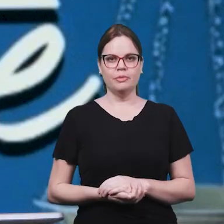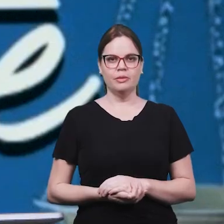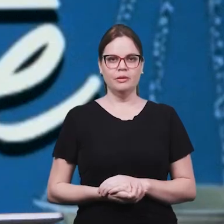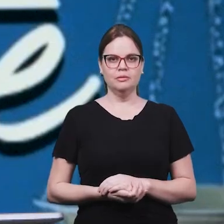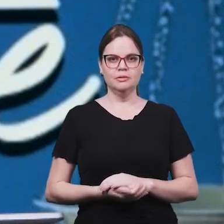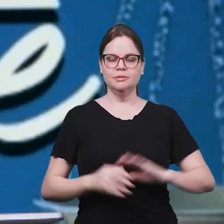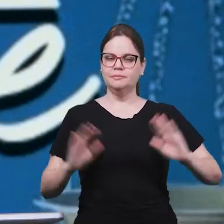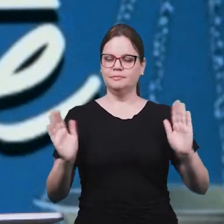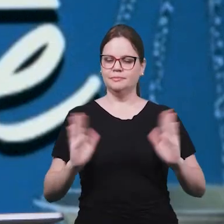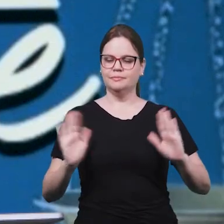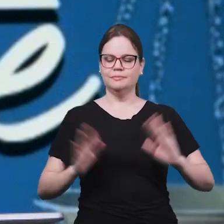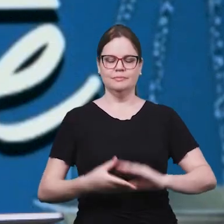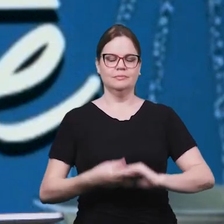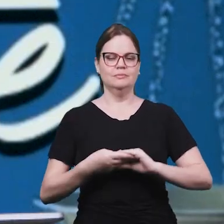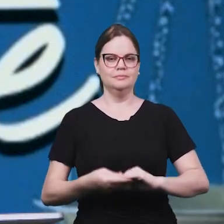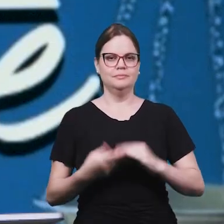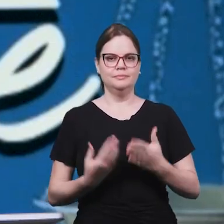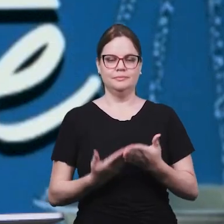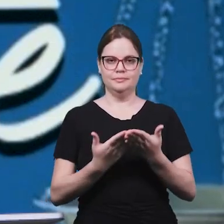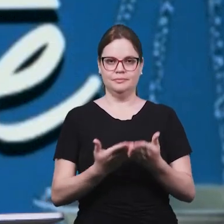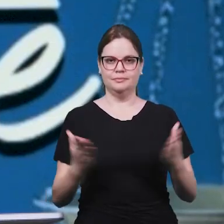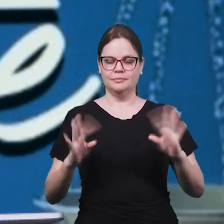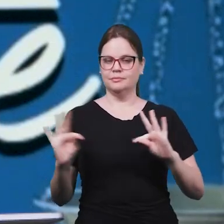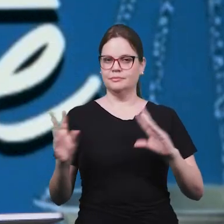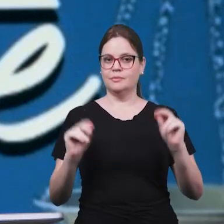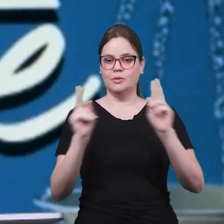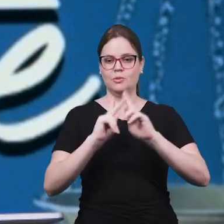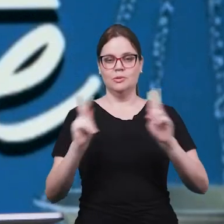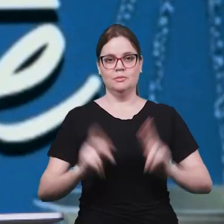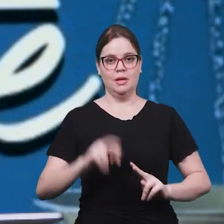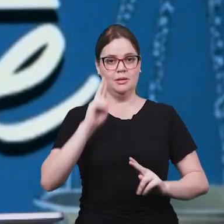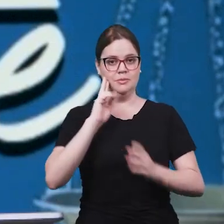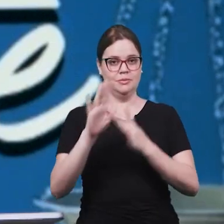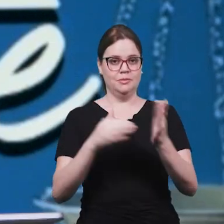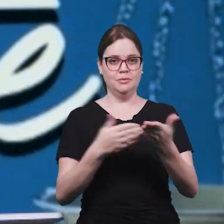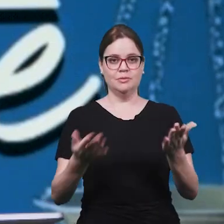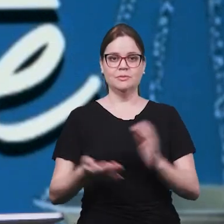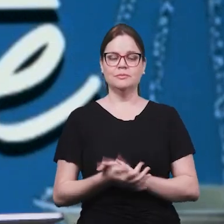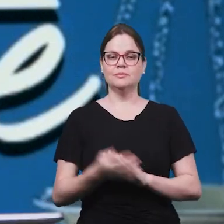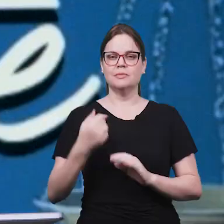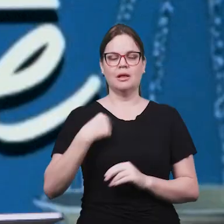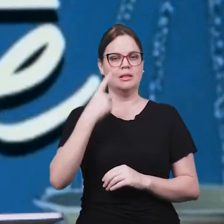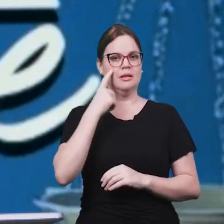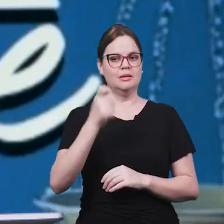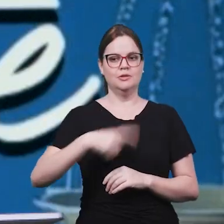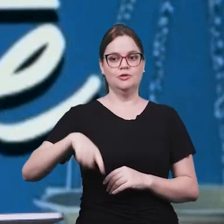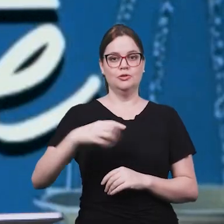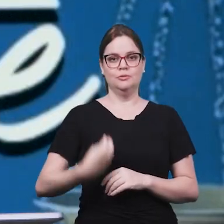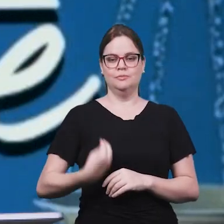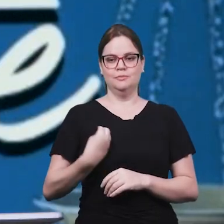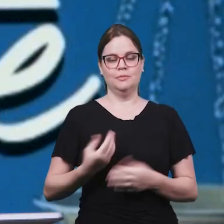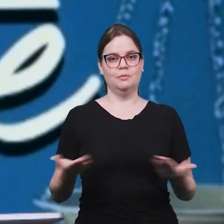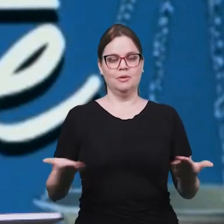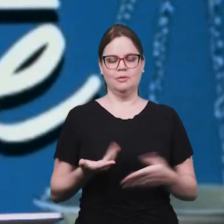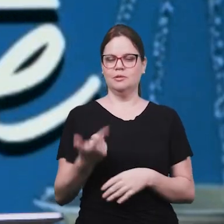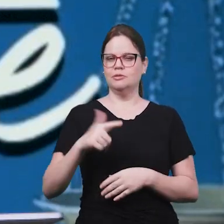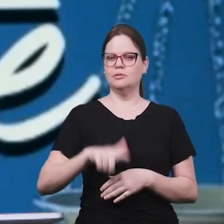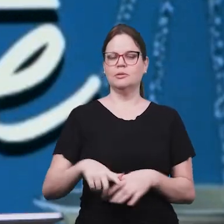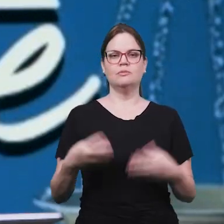eu quero cumprimentar a todos com a paz do Senhor Jesus. E o que é interessante é que nós estamos aqui mais uma vez